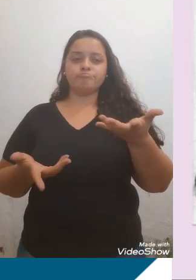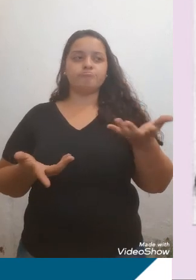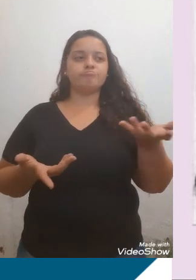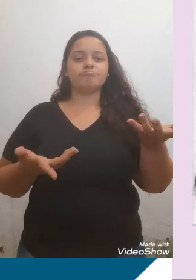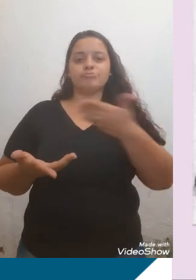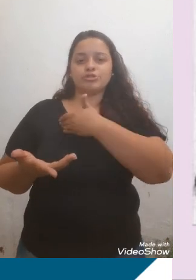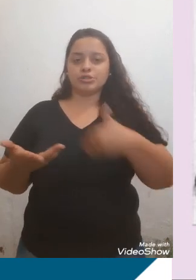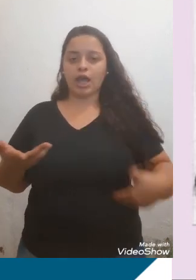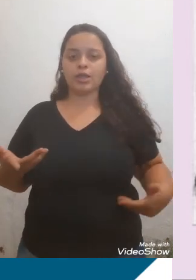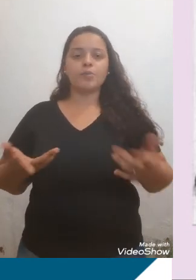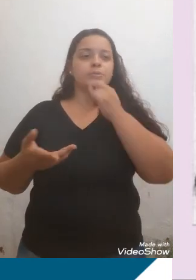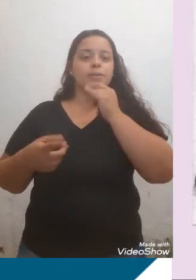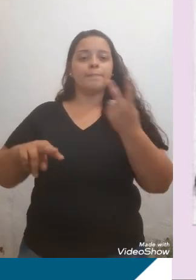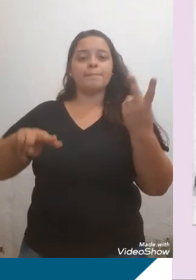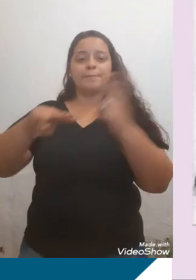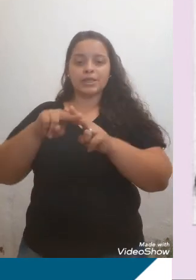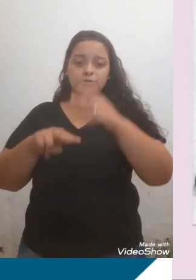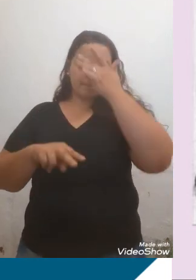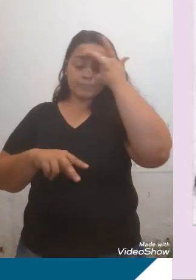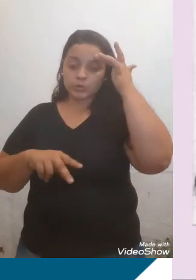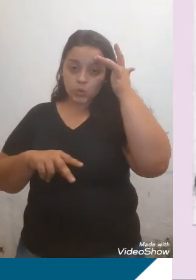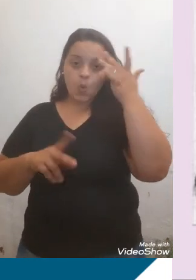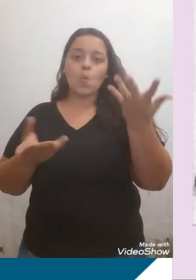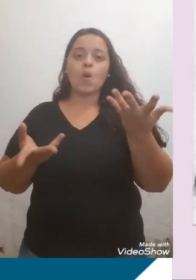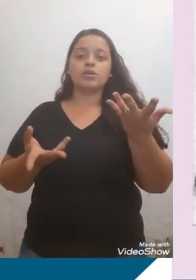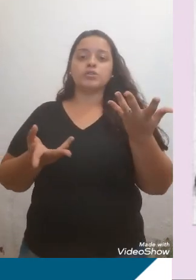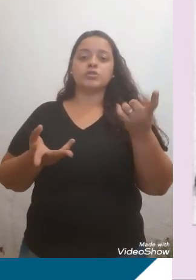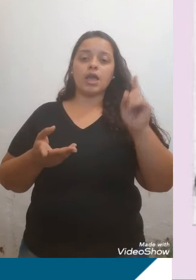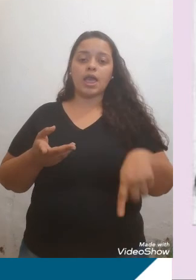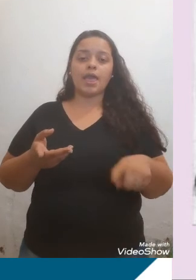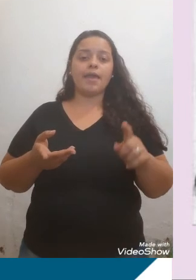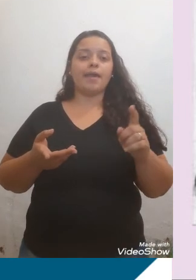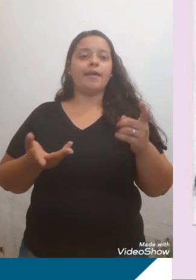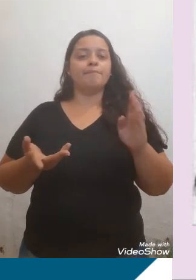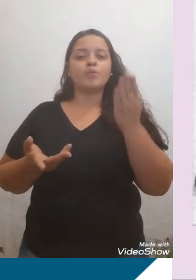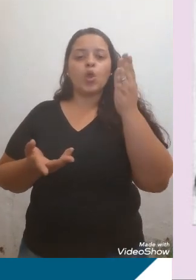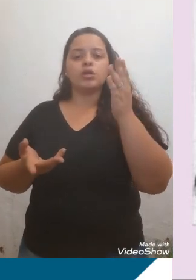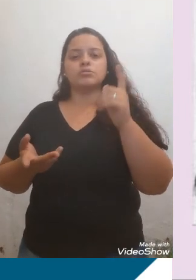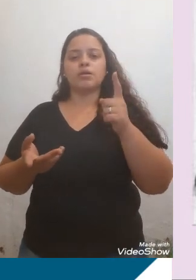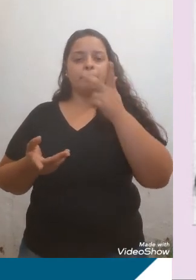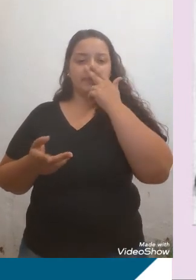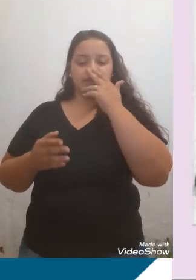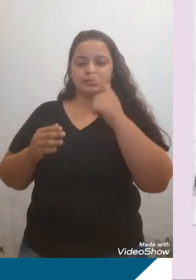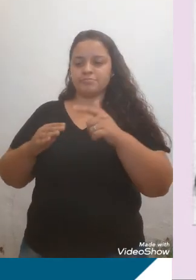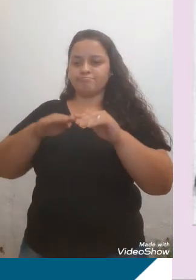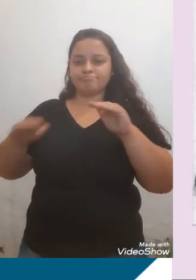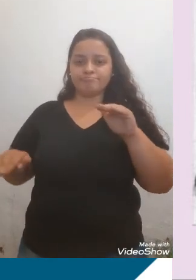por exemplo, o encarceramento de pessoas consideradas biologicamente inferiores,